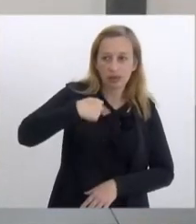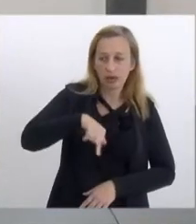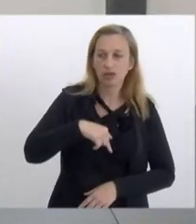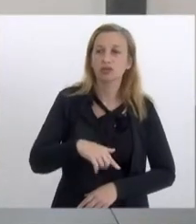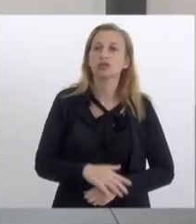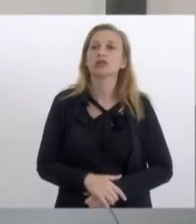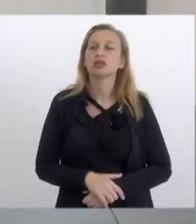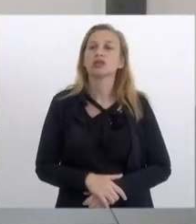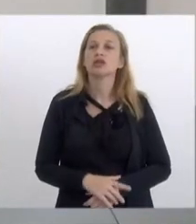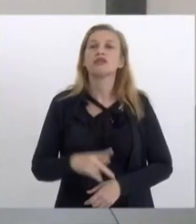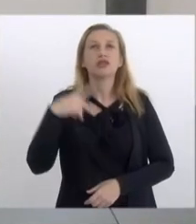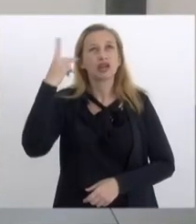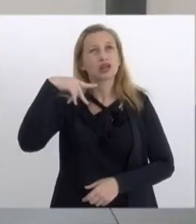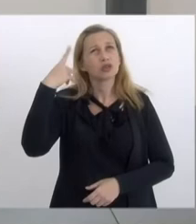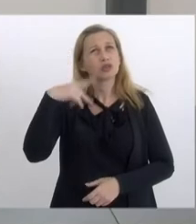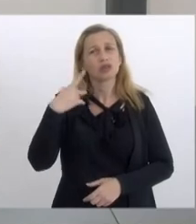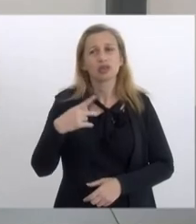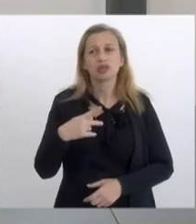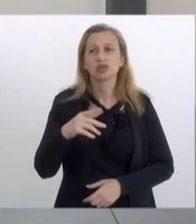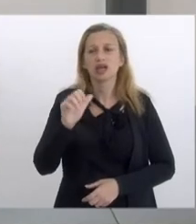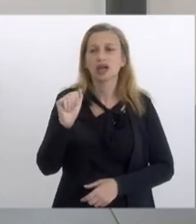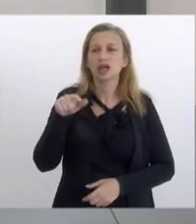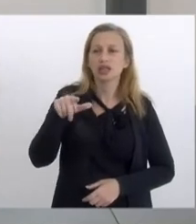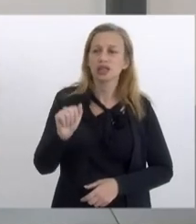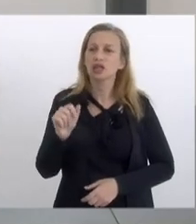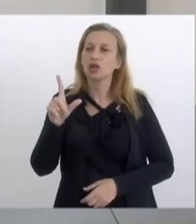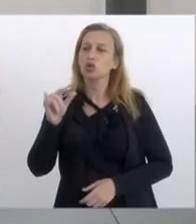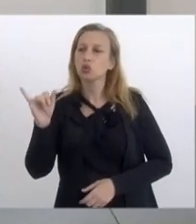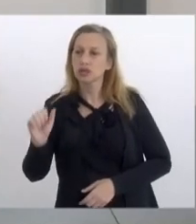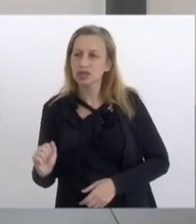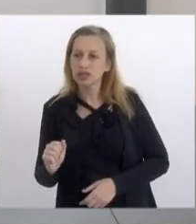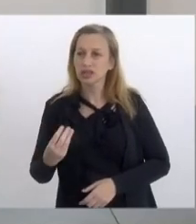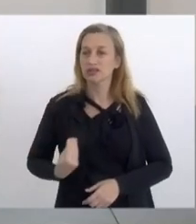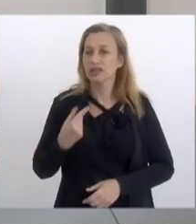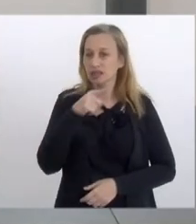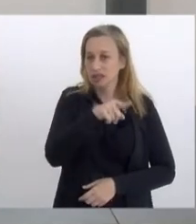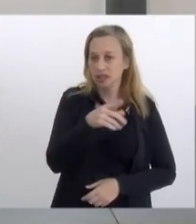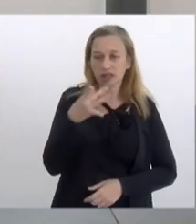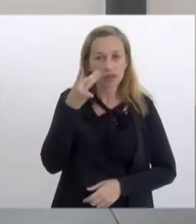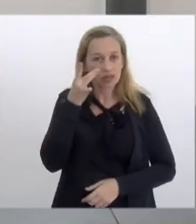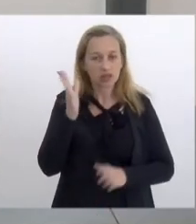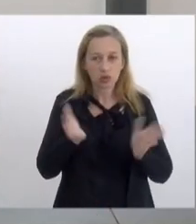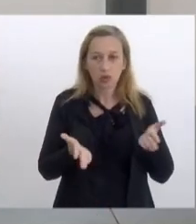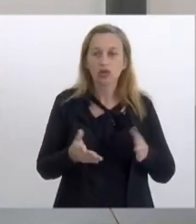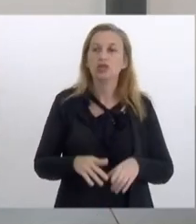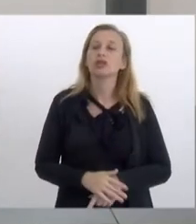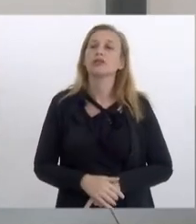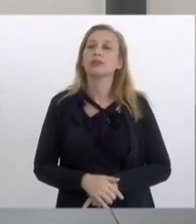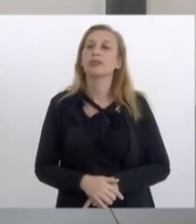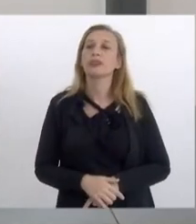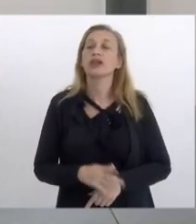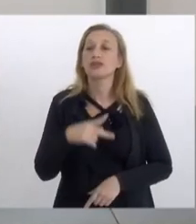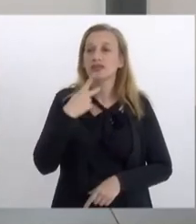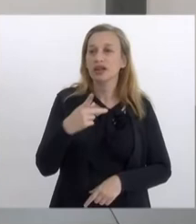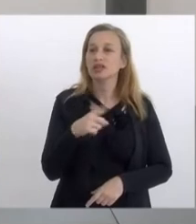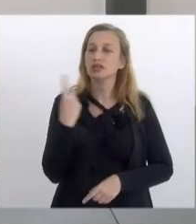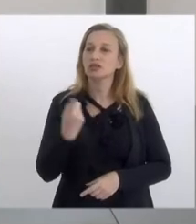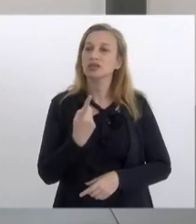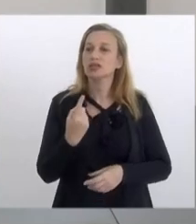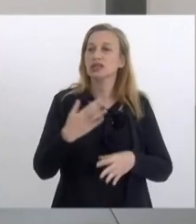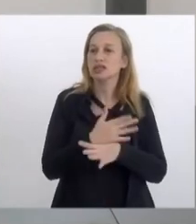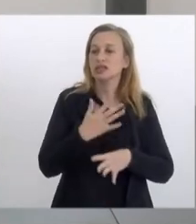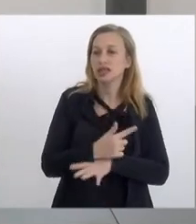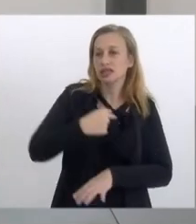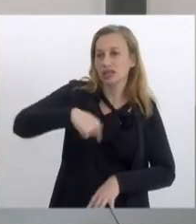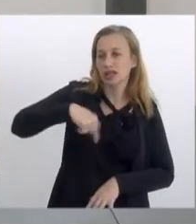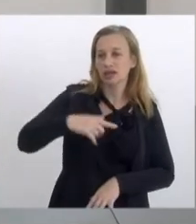a vereadora Ana Lúcia Alves, ela que está aqui presente hoje, e falando da nossa cidade de Queimados, ali na